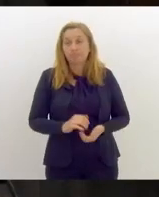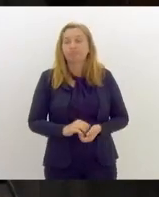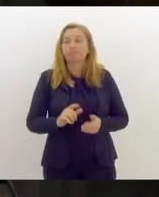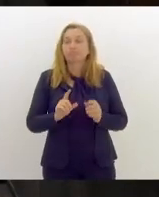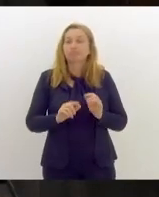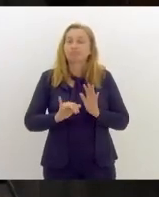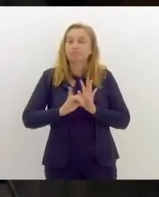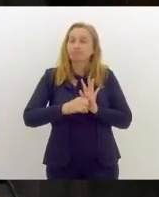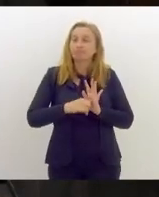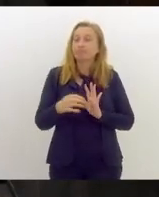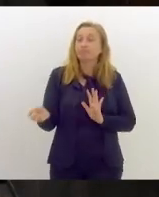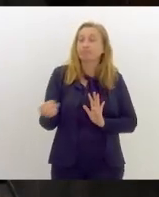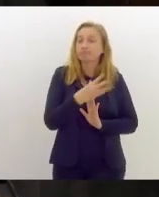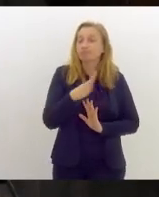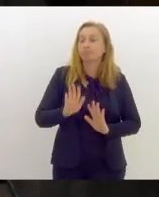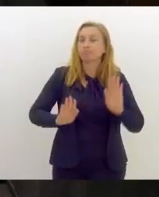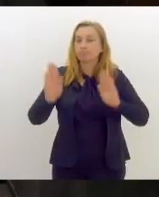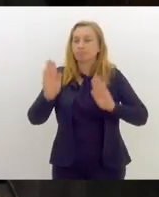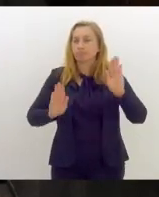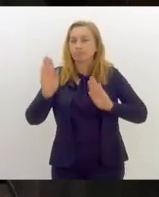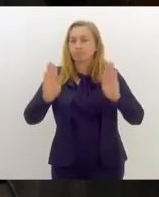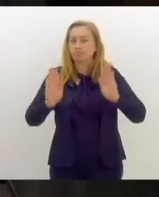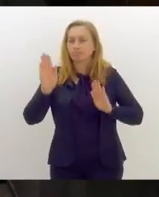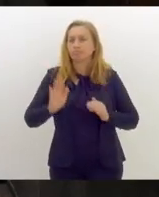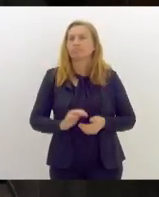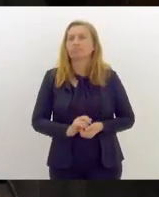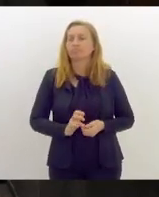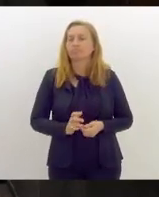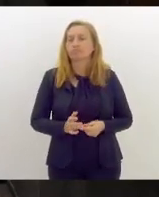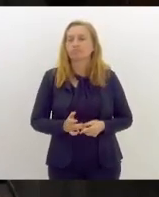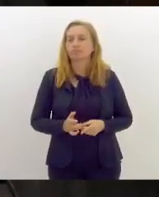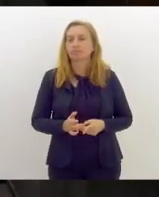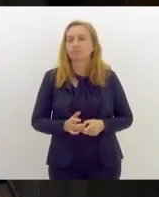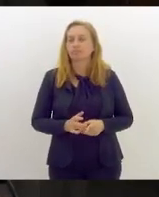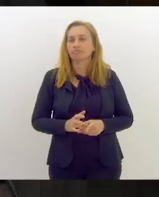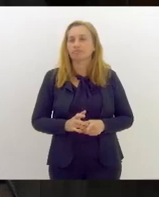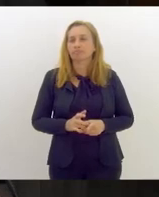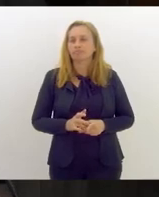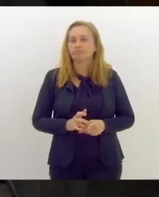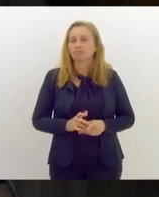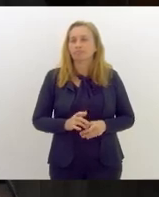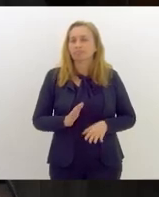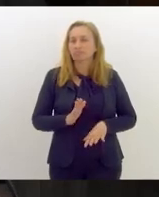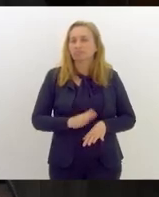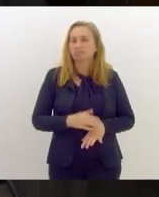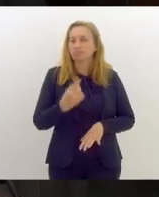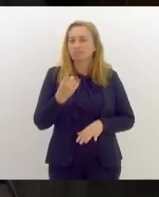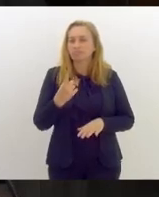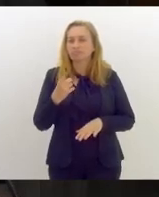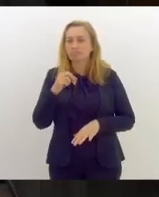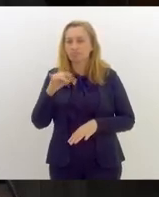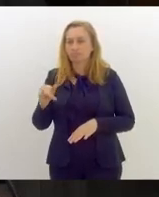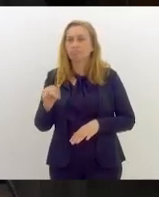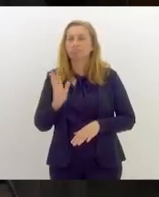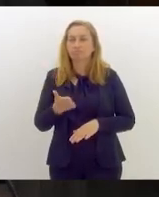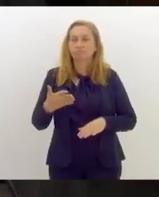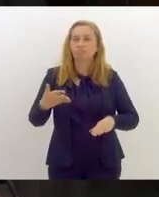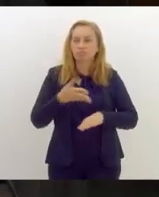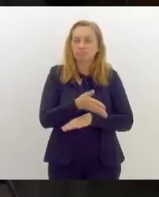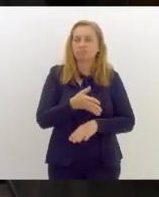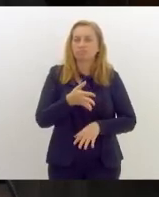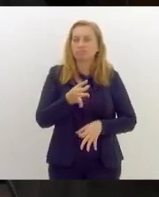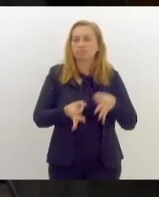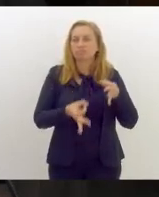o edital da nova concessão porque estamos ainda na fase de modelagem a concessionária não vai ficar nem mais um dia ao contrário já entrou na justiça até